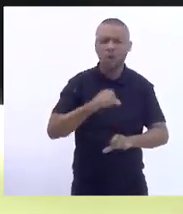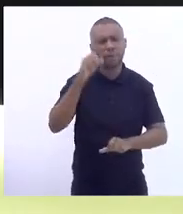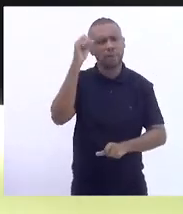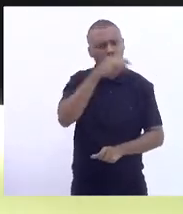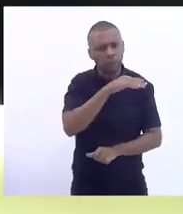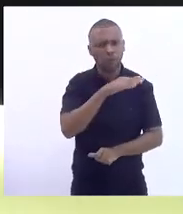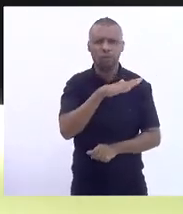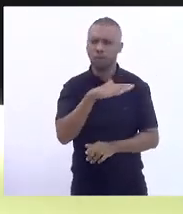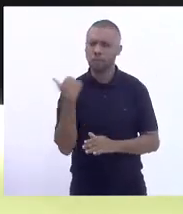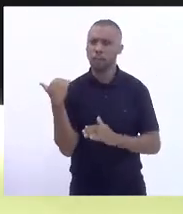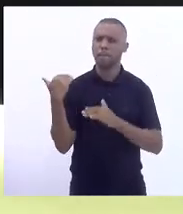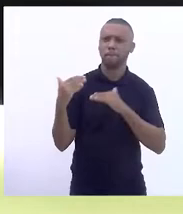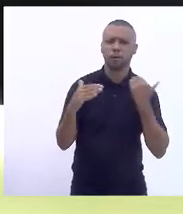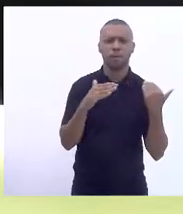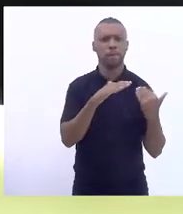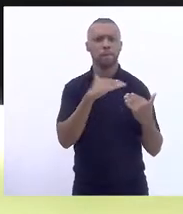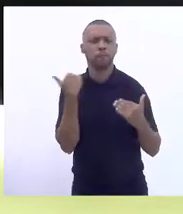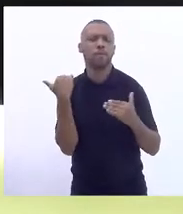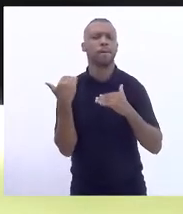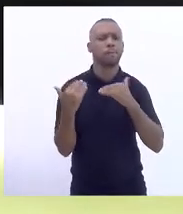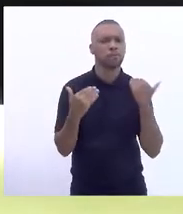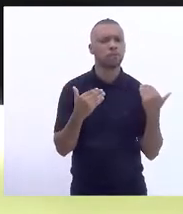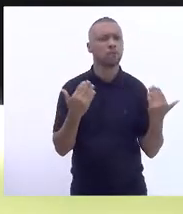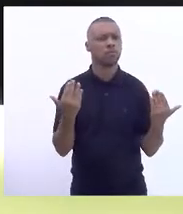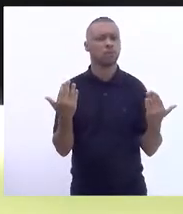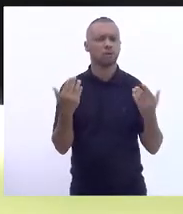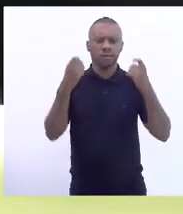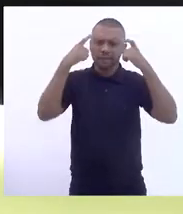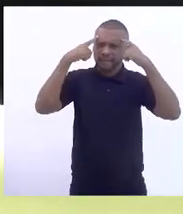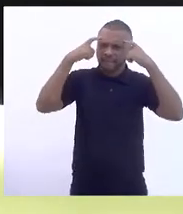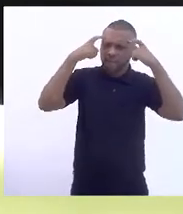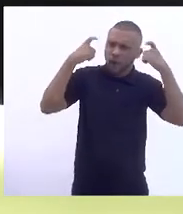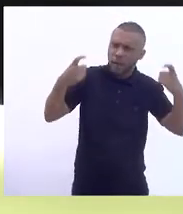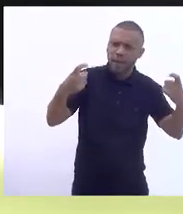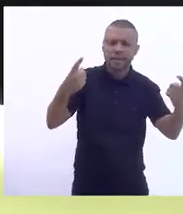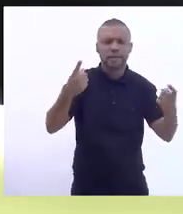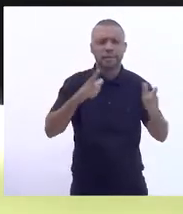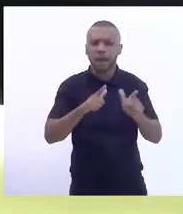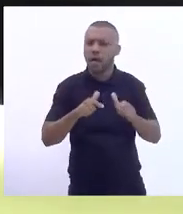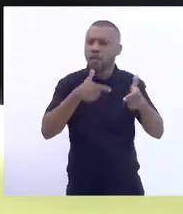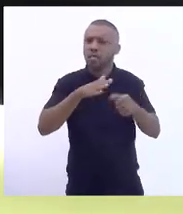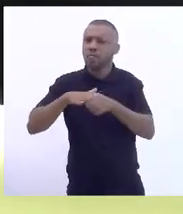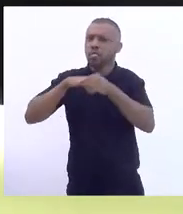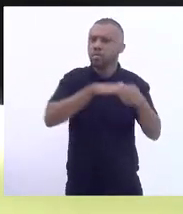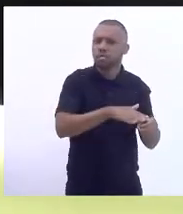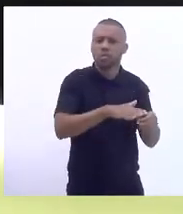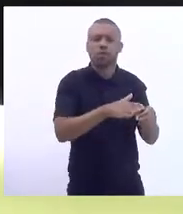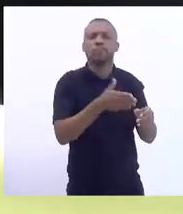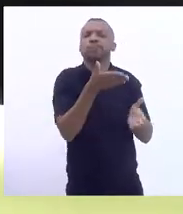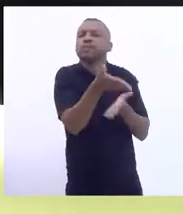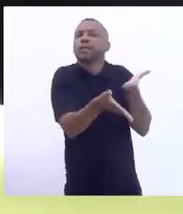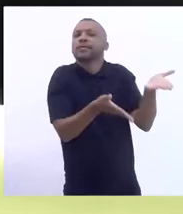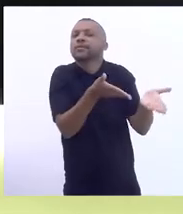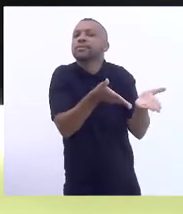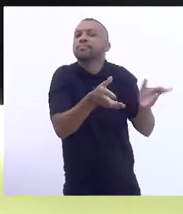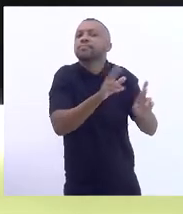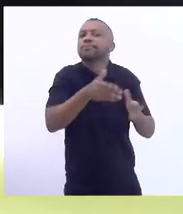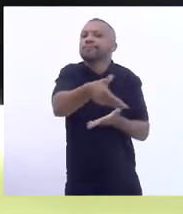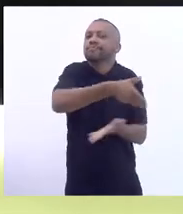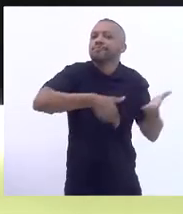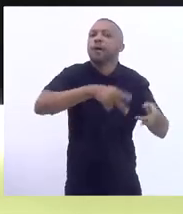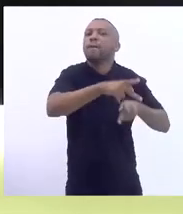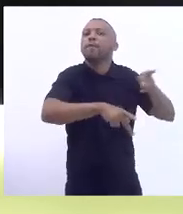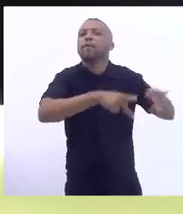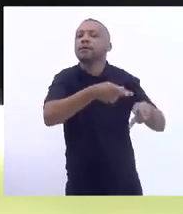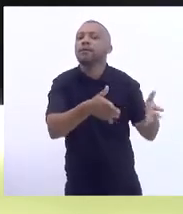abusivas mais violentas e mais contundentes na sua tratativa com a a